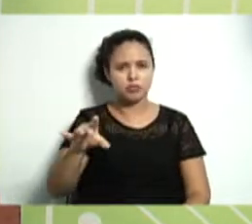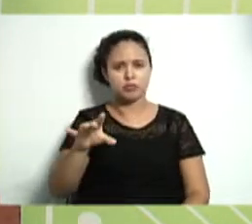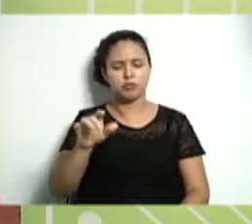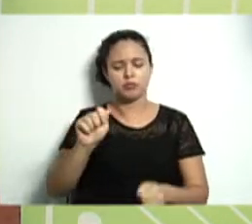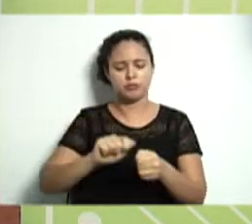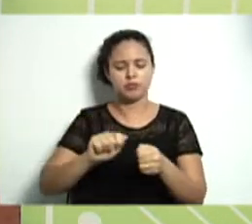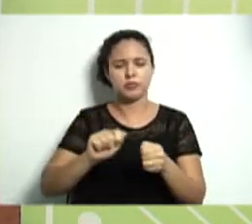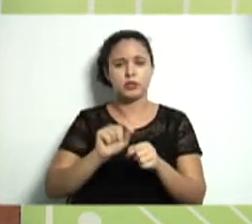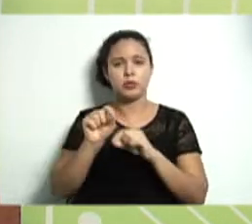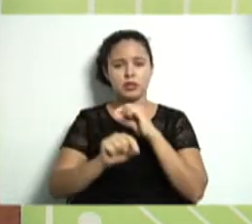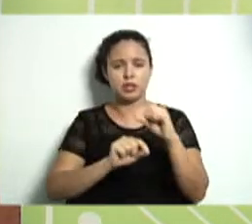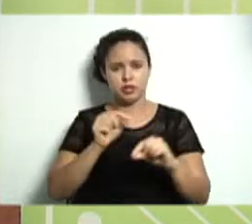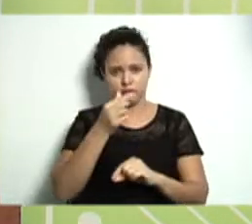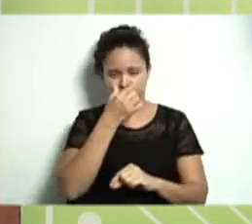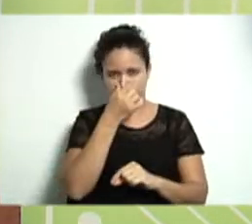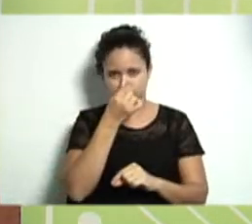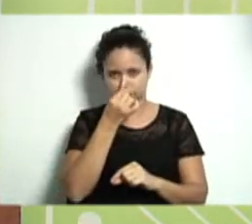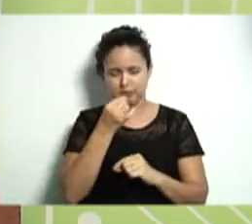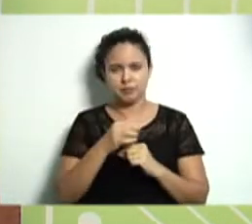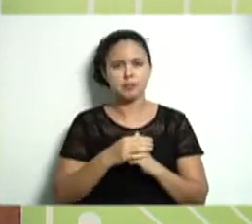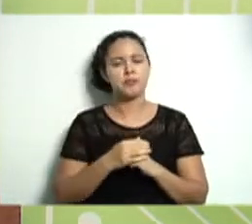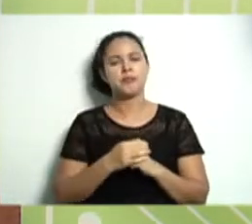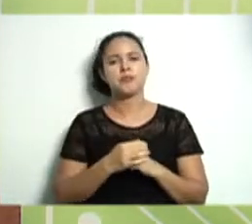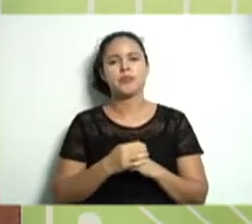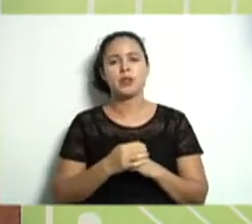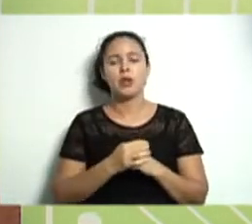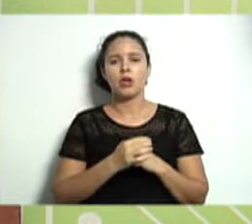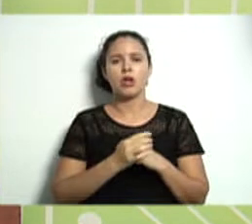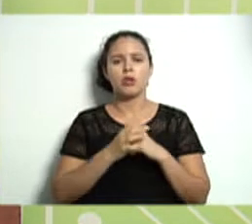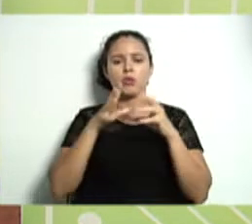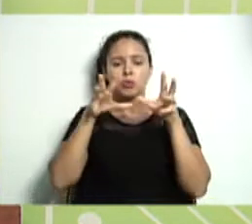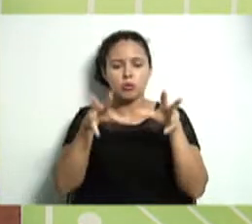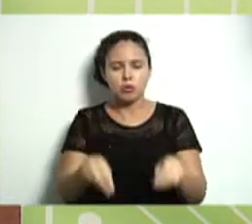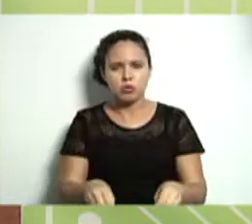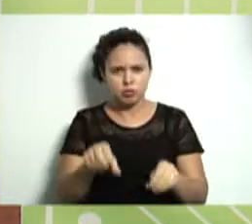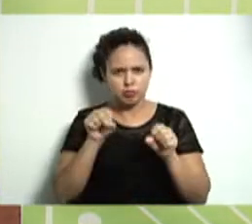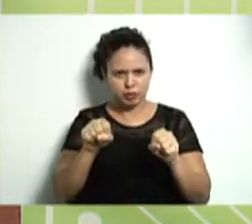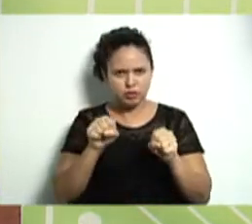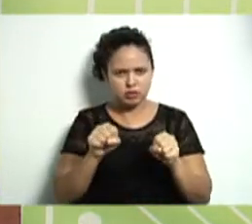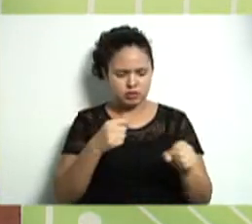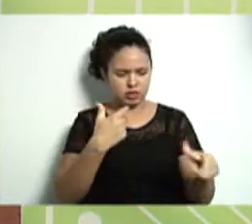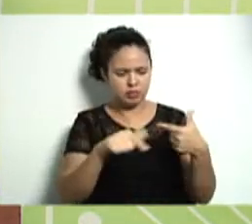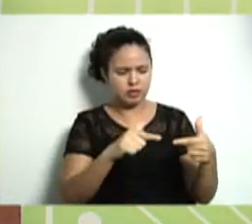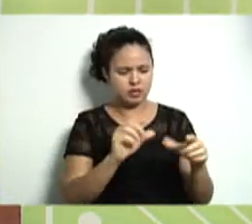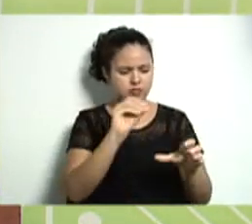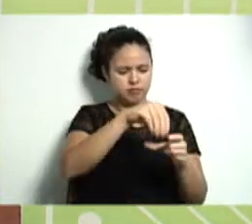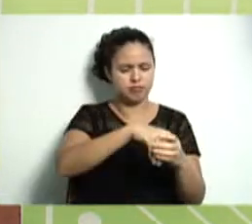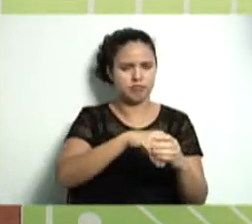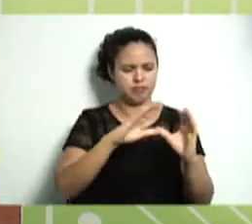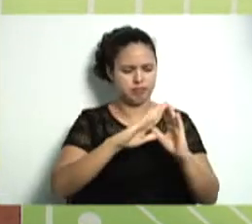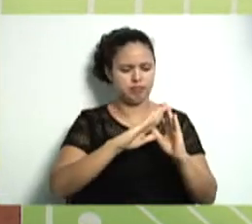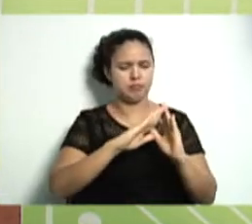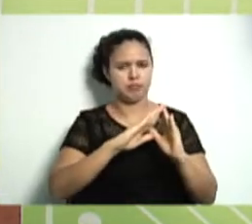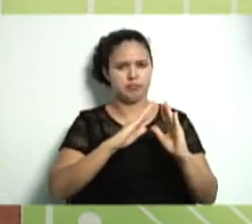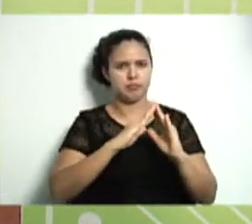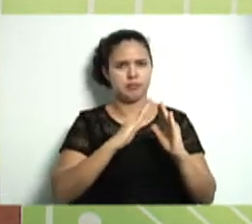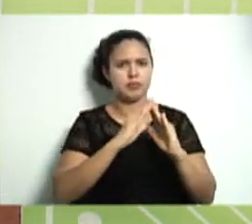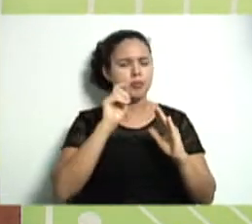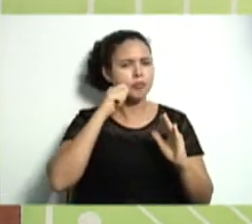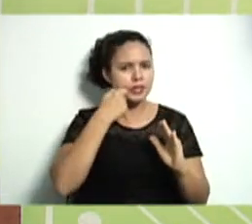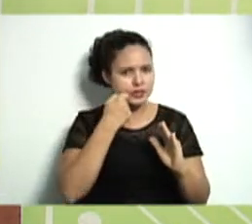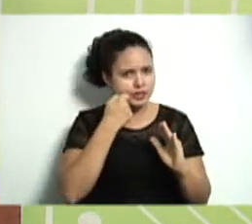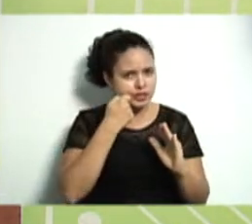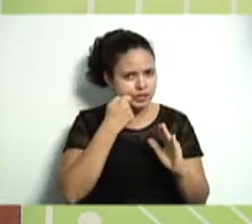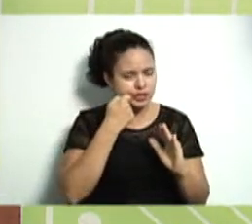comentando. Nem todo mundo pode produzir pãozinho francês, nem todo mundo pode ser padeiro, né? Preciso que alguém seja o